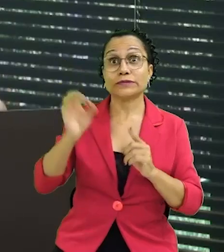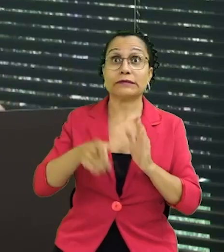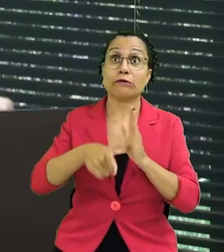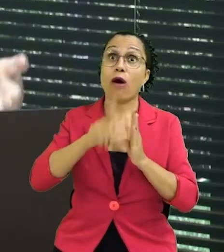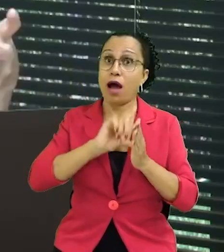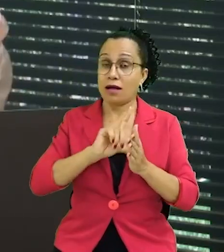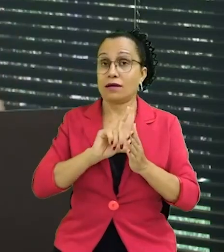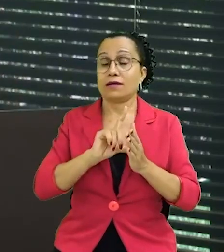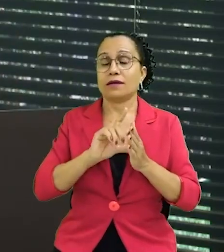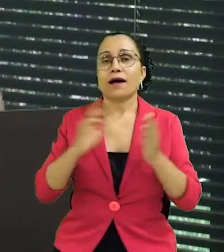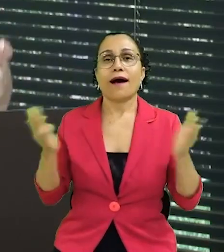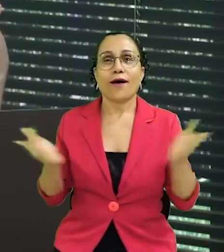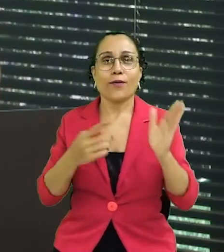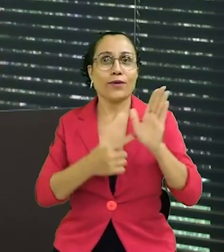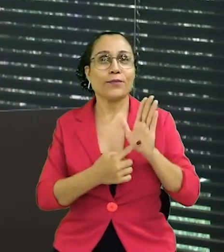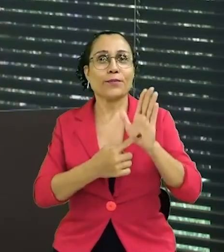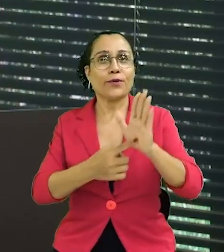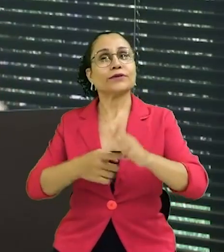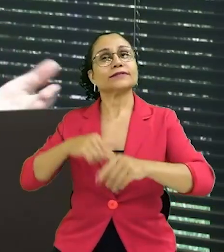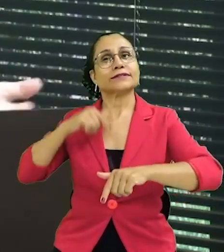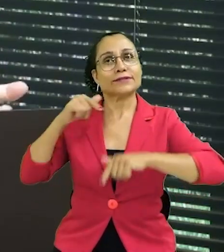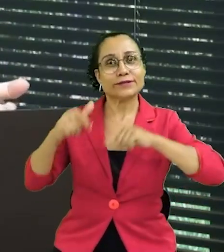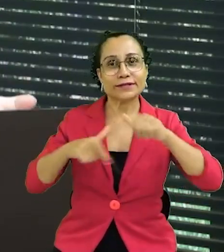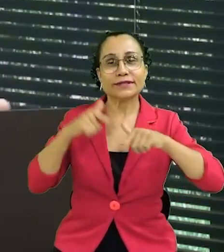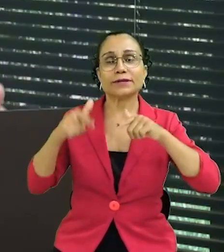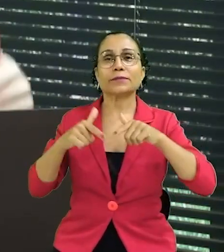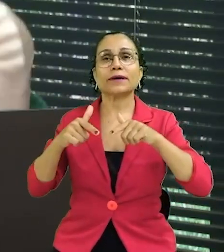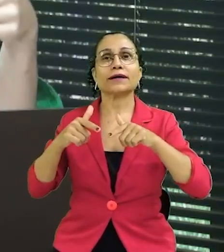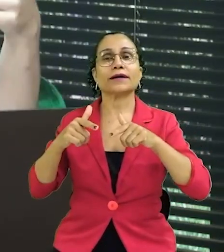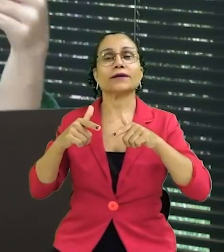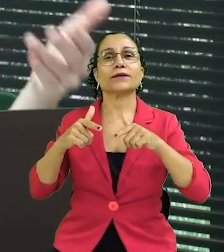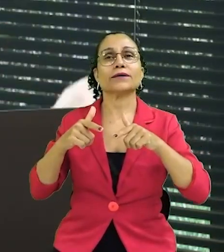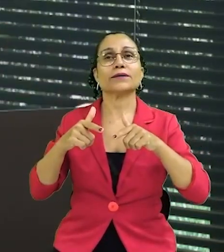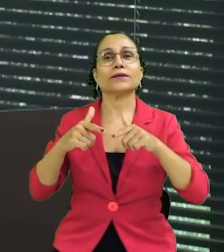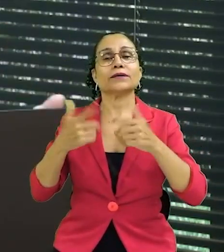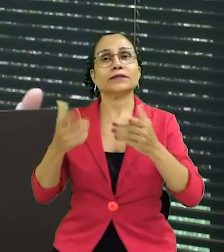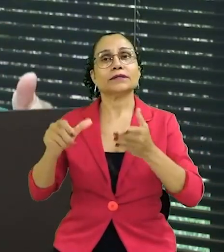Ou seja, mostra que o trabalho contínuo, né?